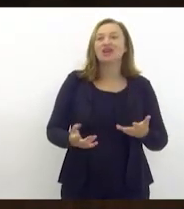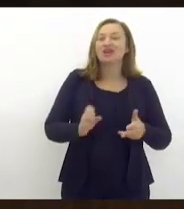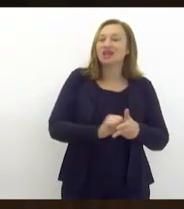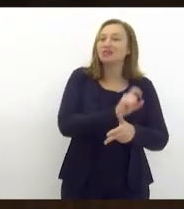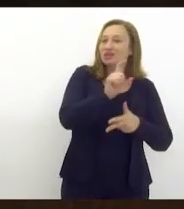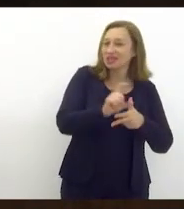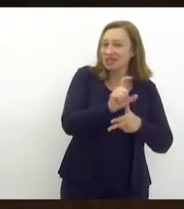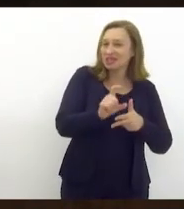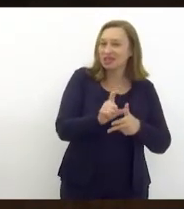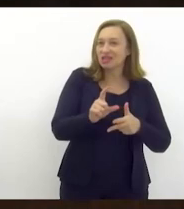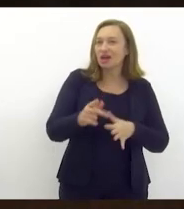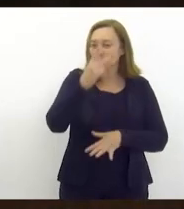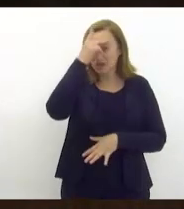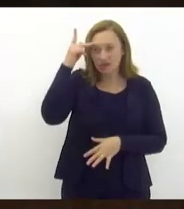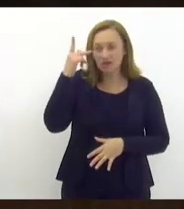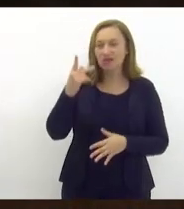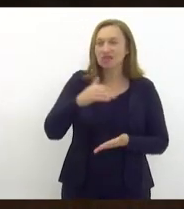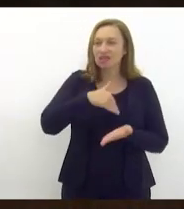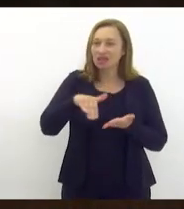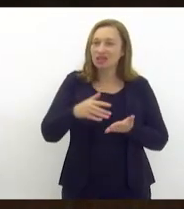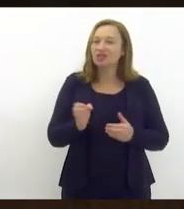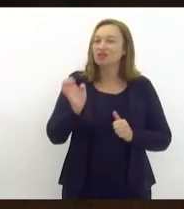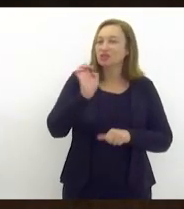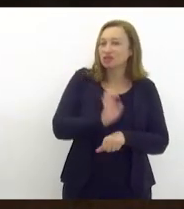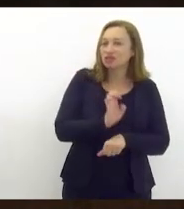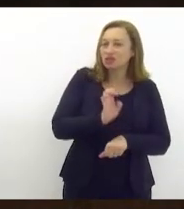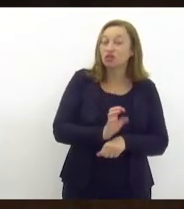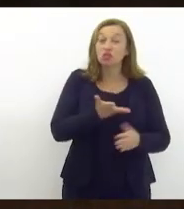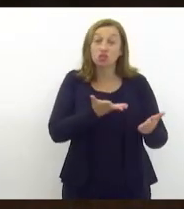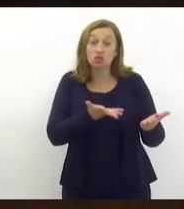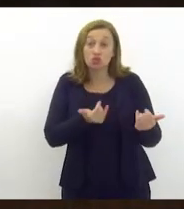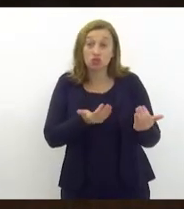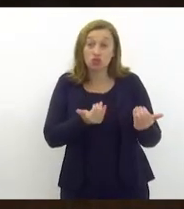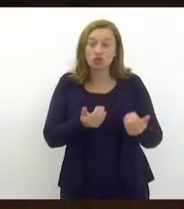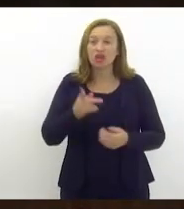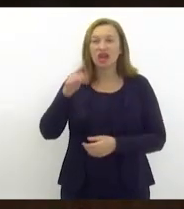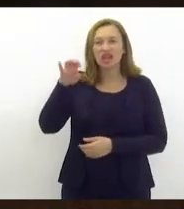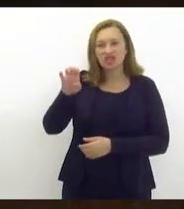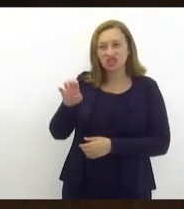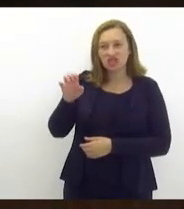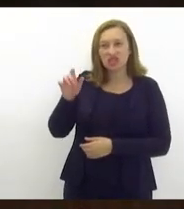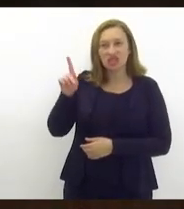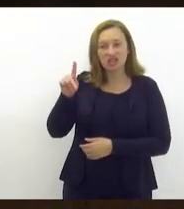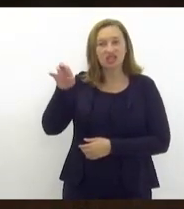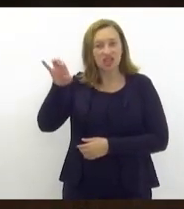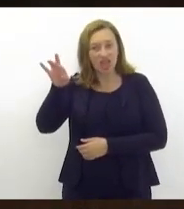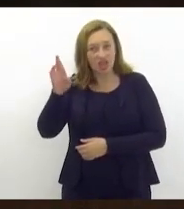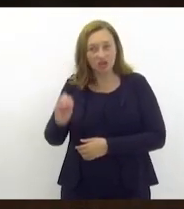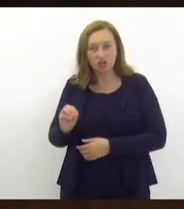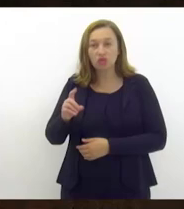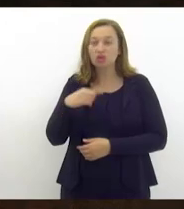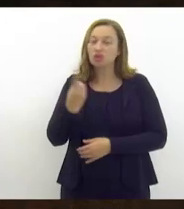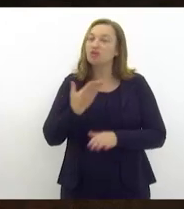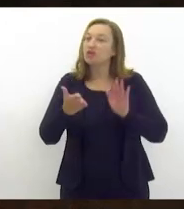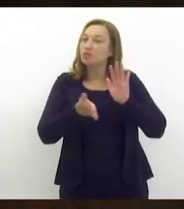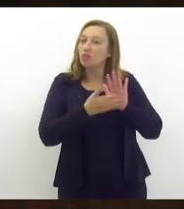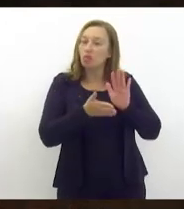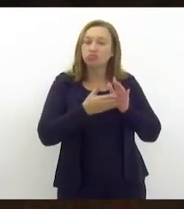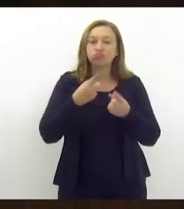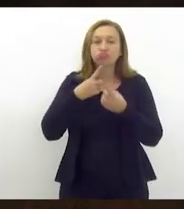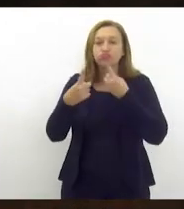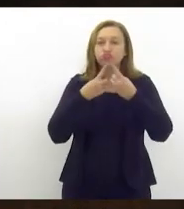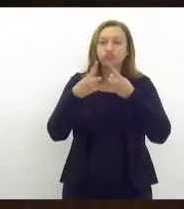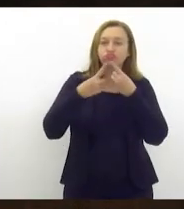de Estado de Juventude e Envelhecimento Saudável, Alexandre Esquerdo, nós faremos proposições,